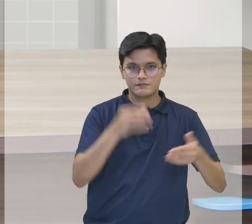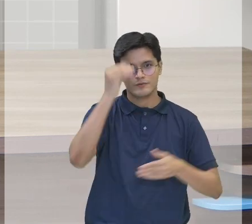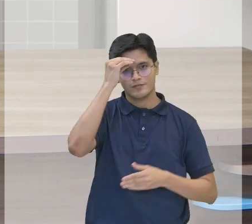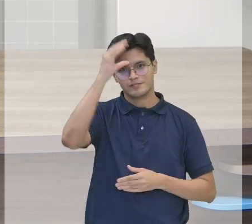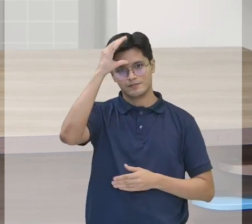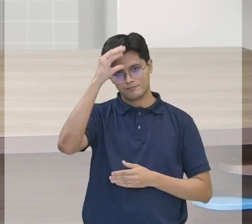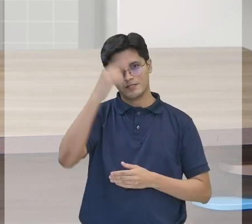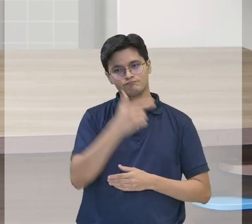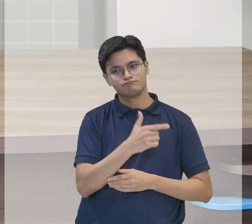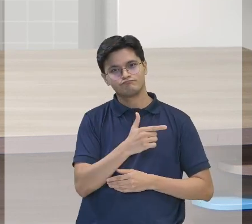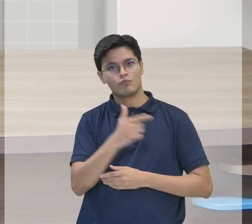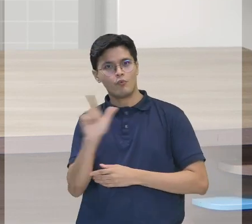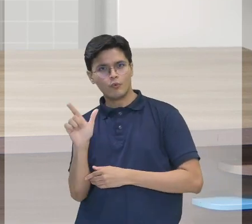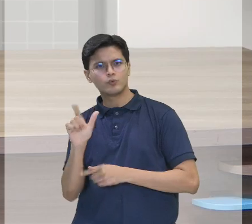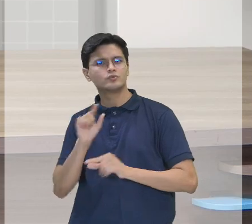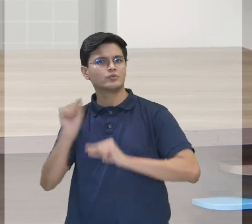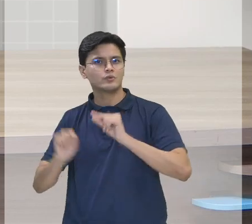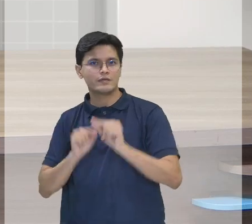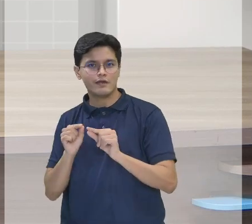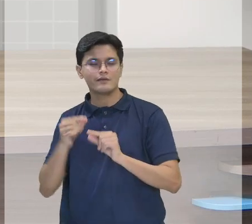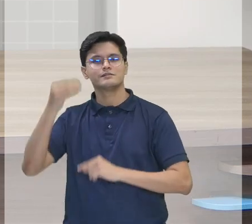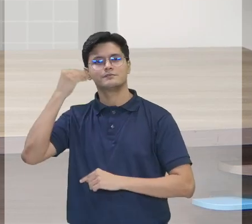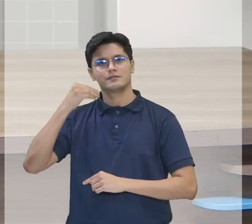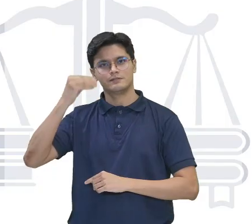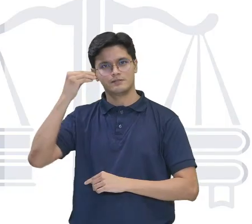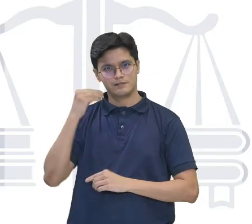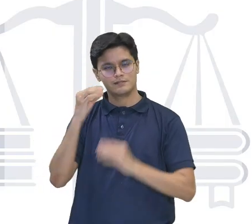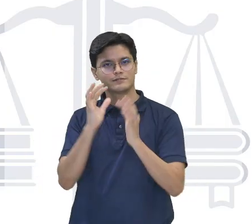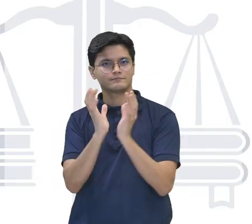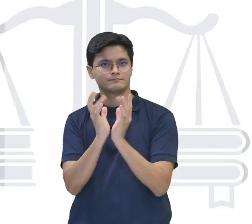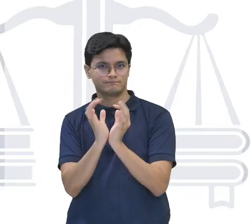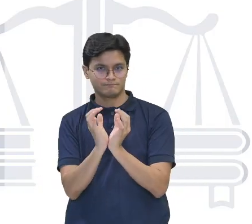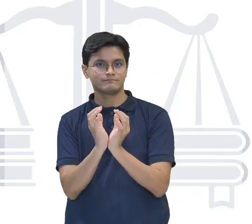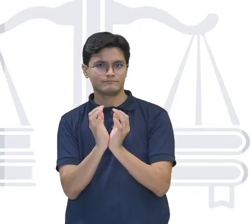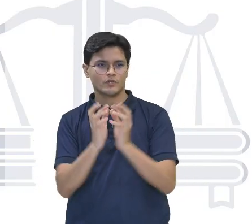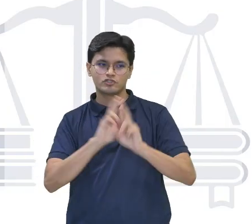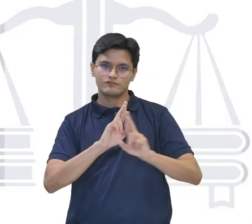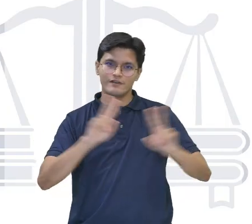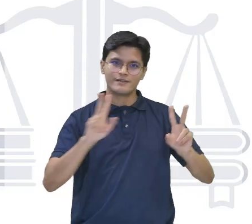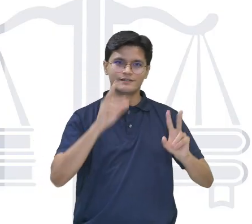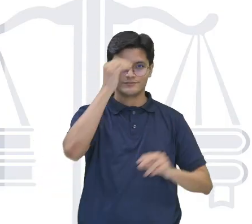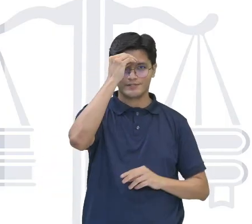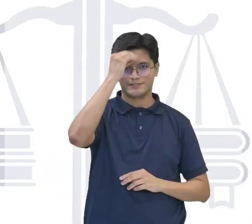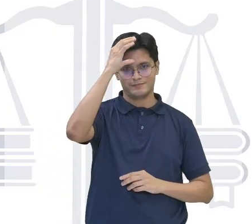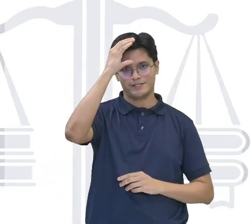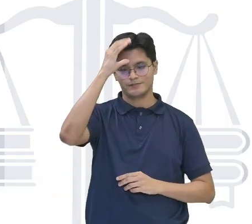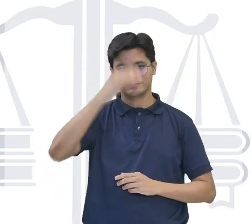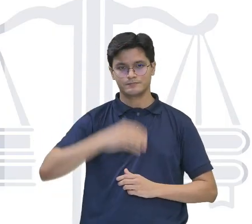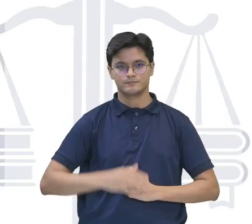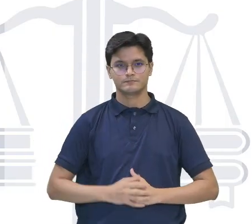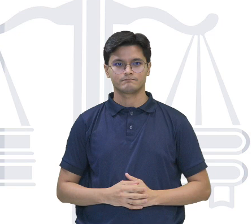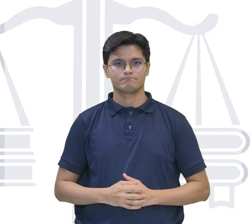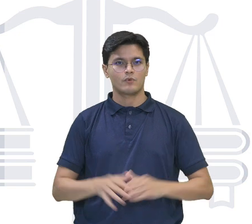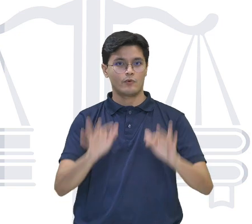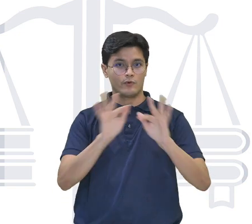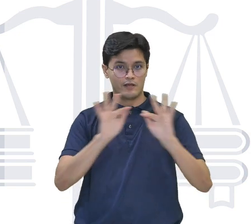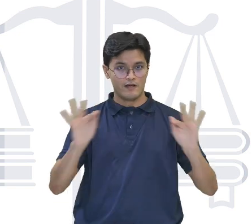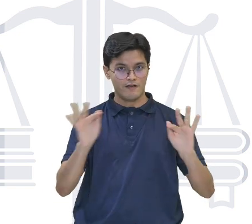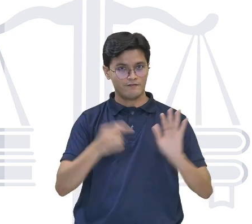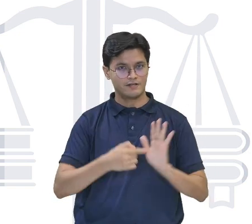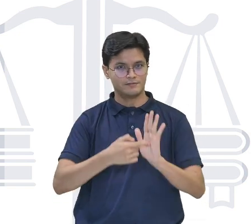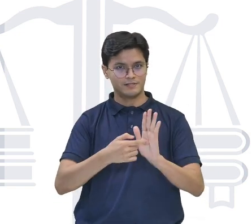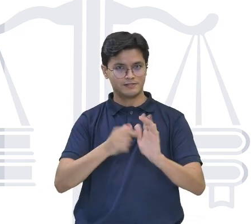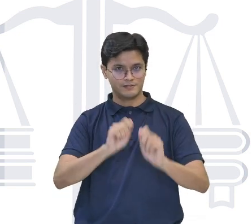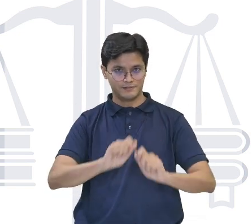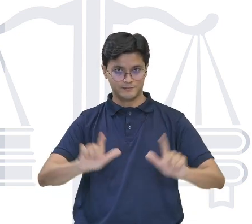experiências metacognitivas, que, diferentemente do conhecimento, olha só, olha a frase que eu trago para vocês logo de